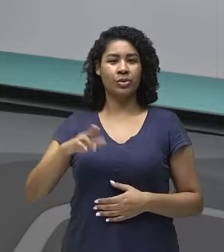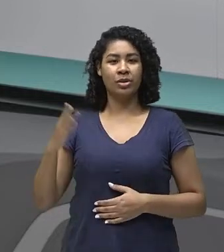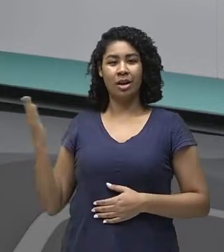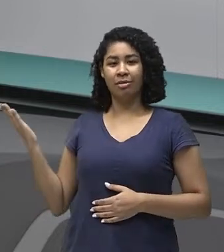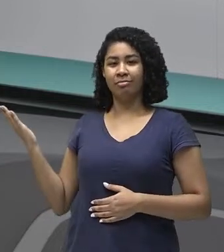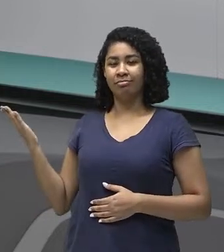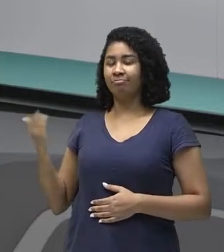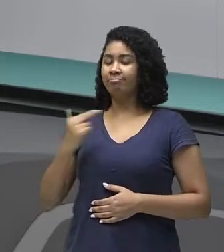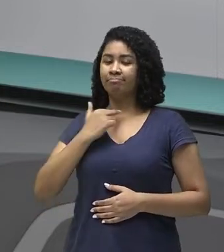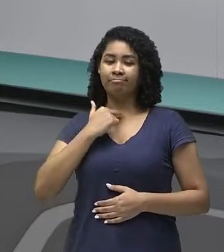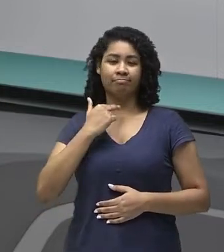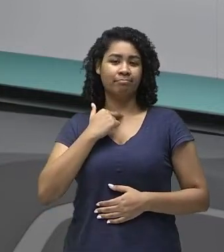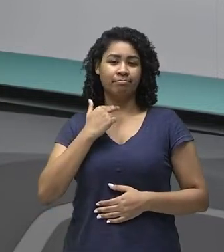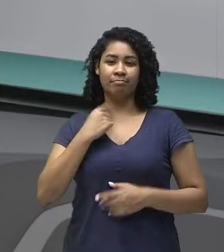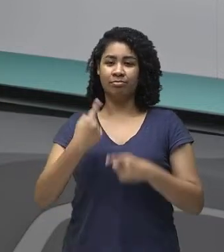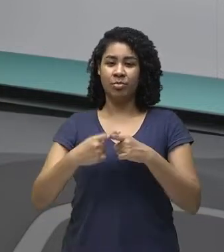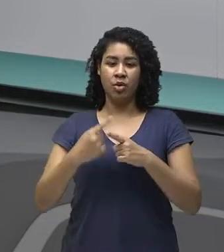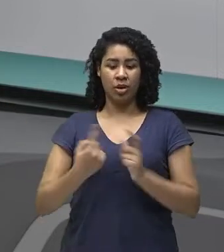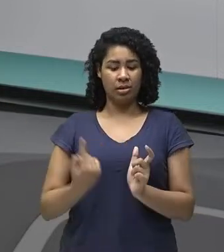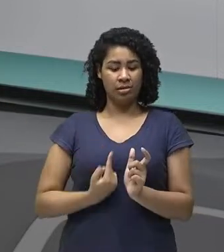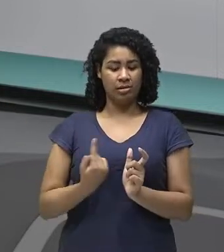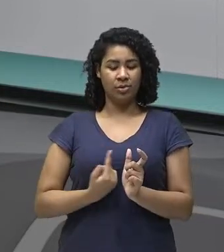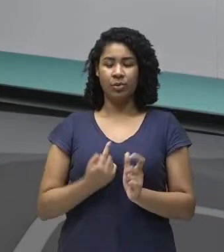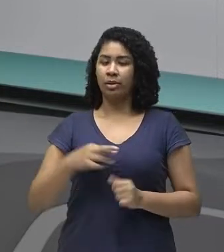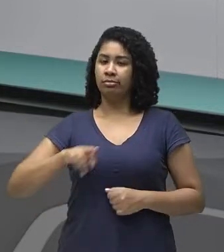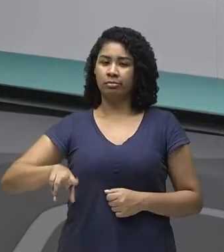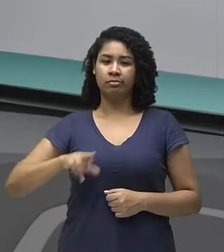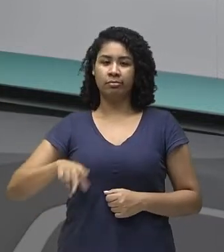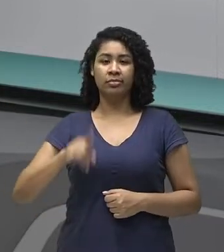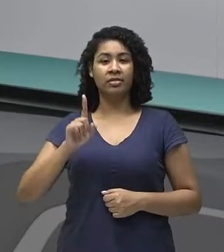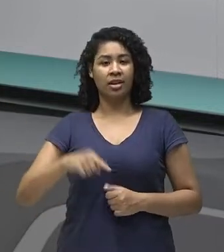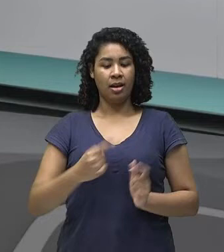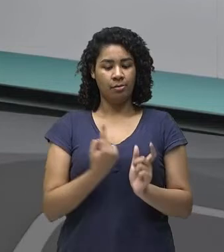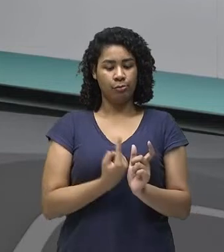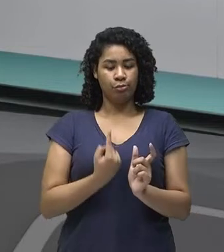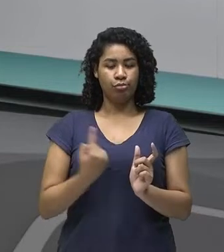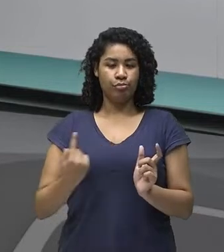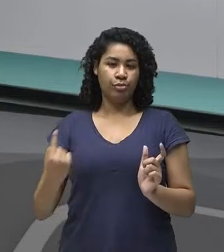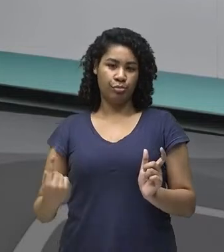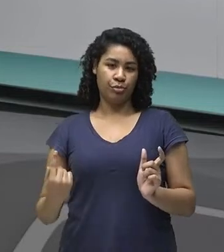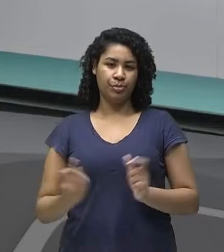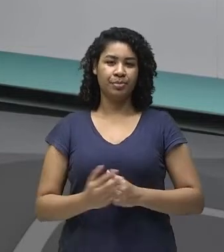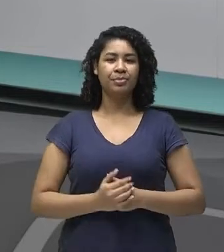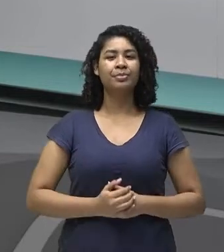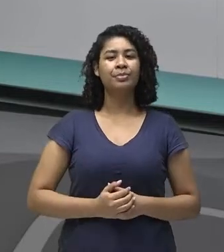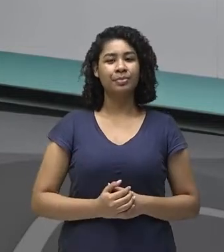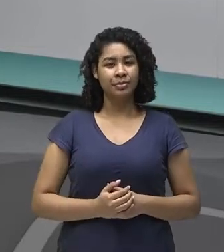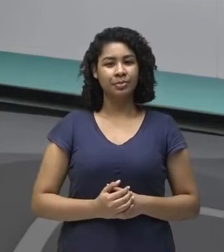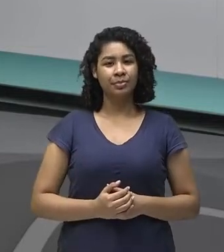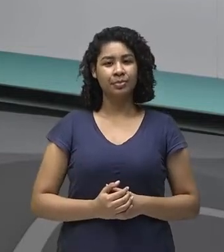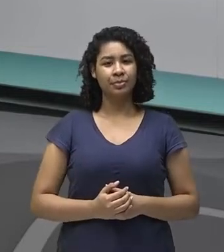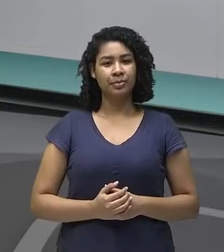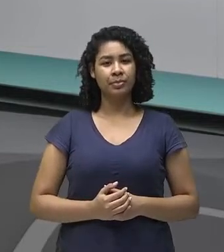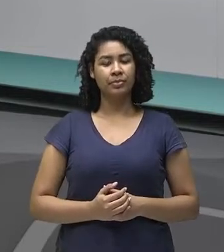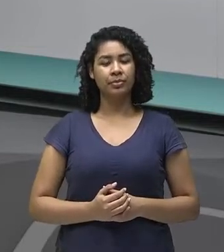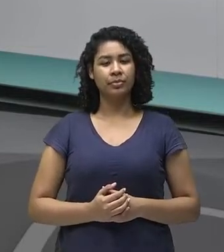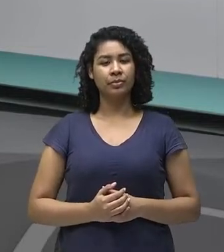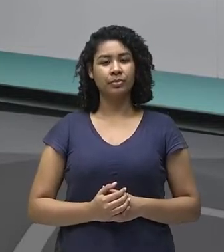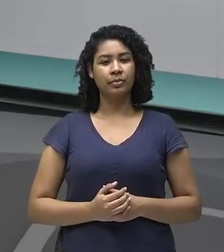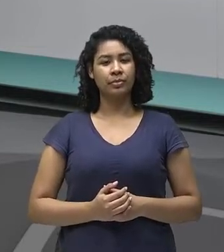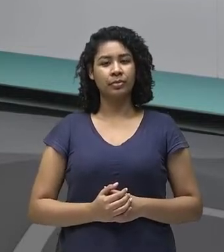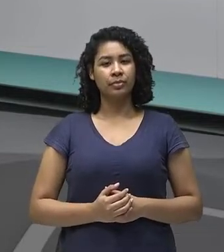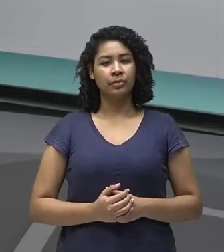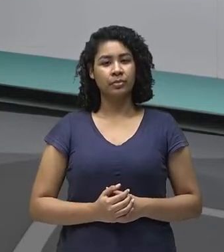não está mais no singular, está no plural, ok? I, you, he, she, and